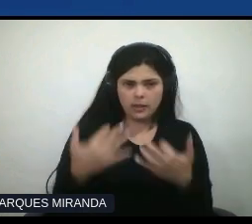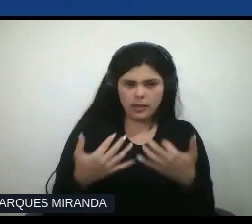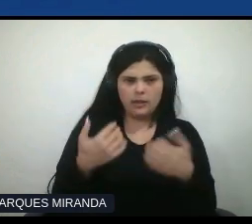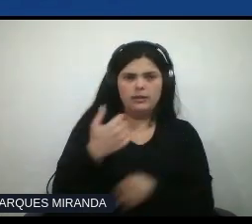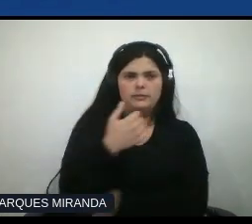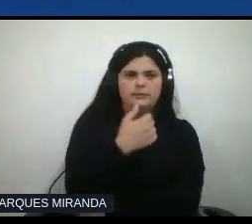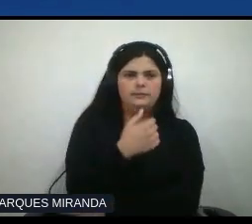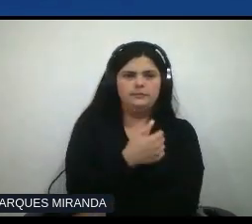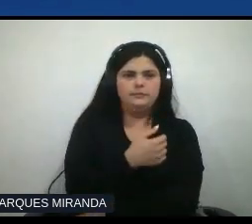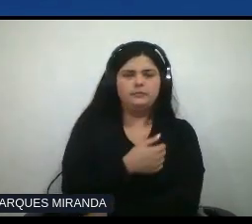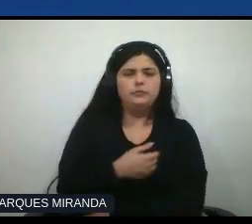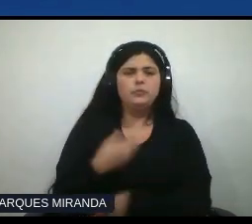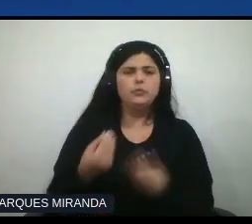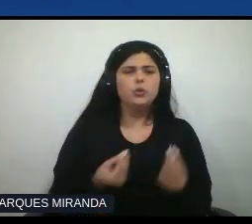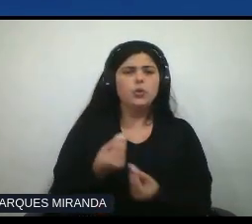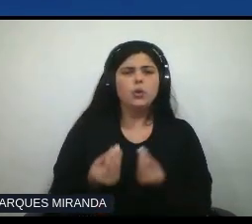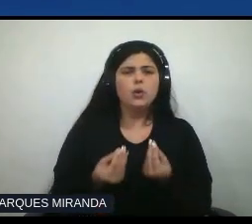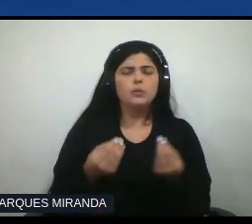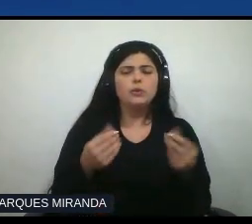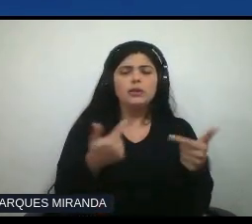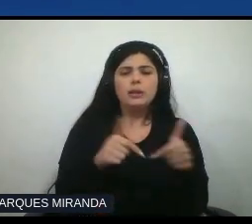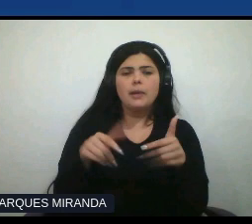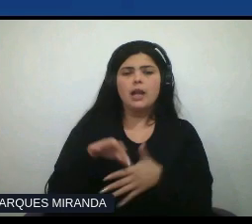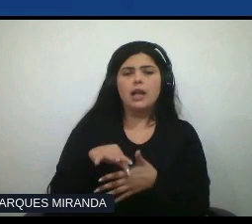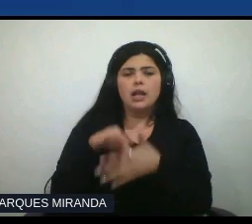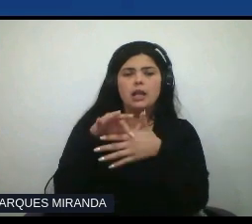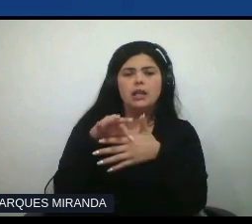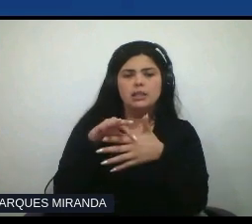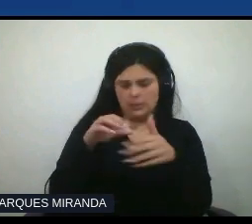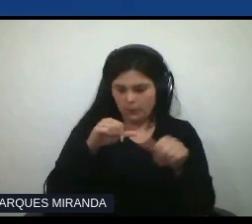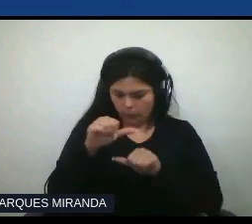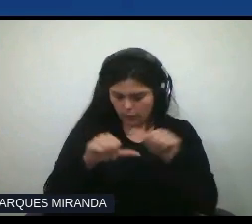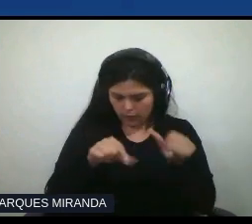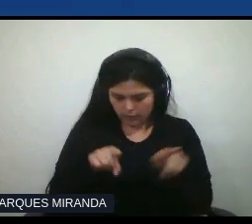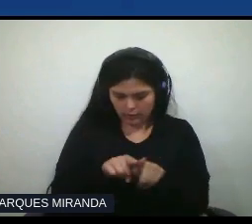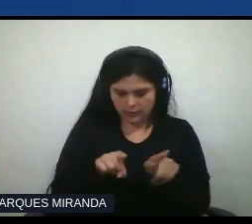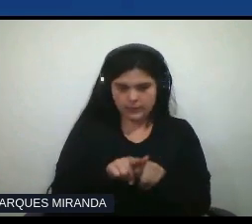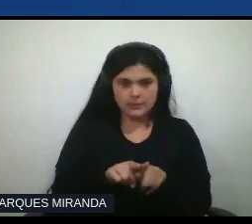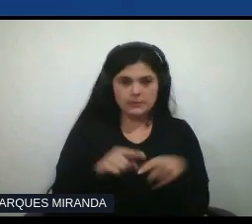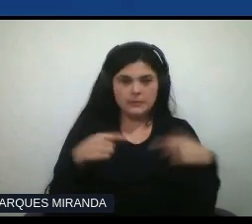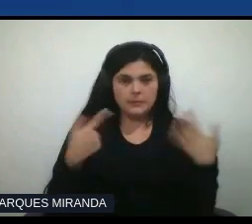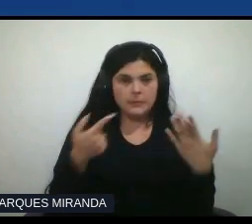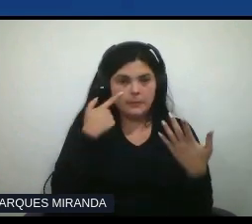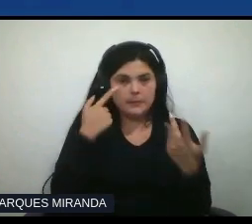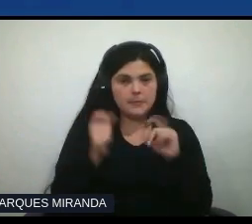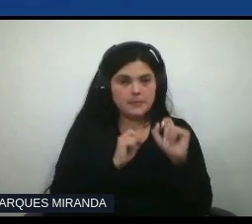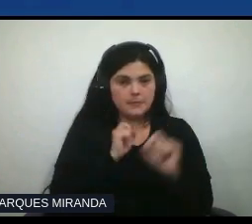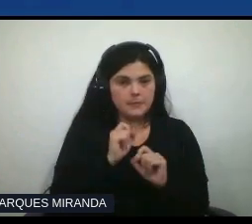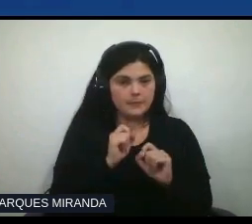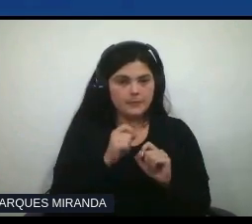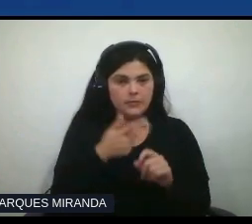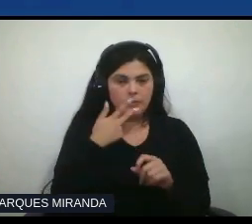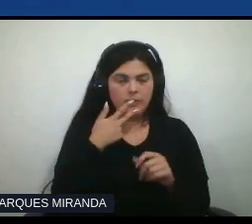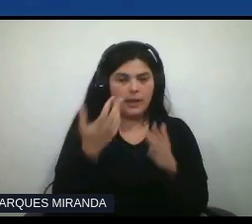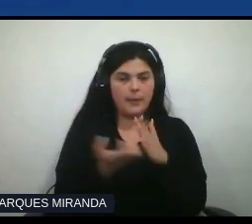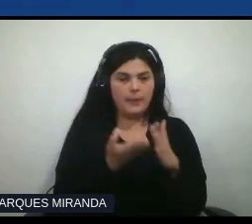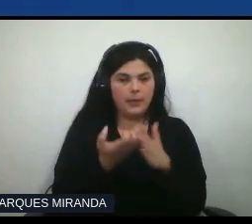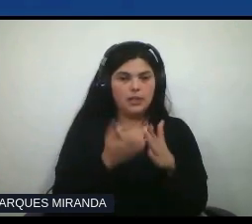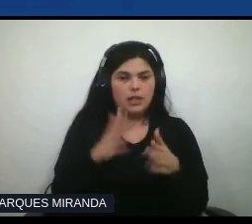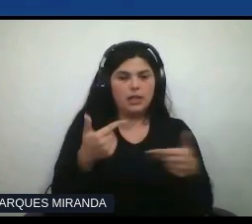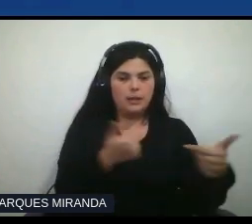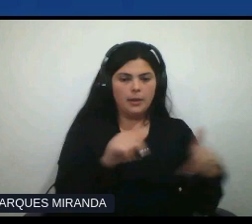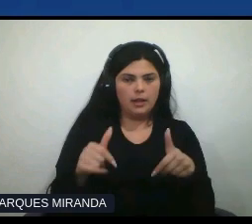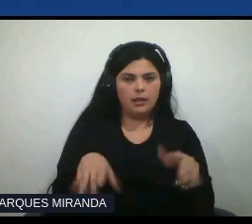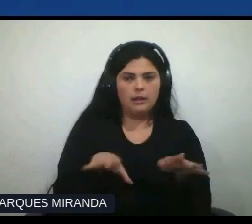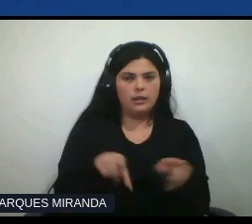para vocês. Como que a gente lidera essa mudança? Então, eu penso o seguinte, vou falar de algumas empresas que eu já